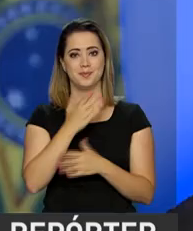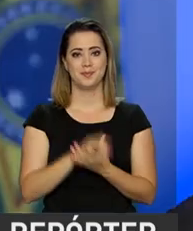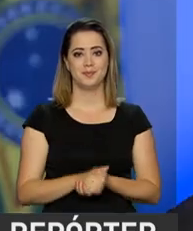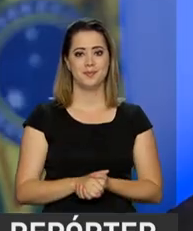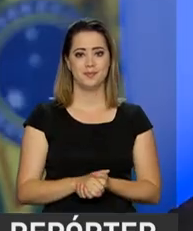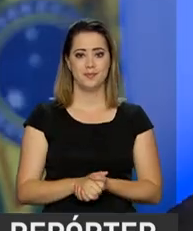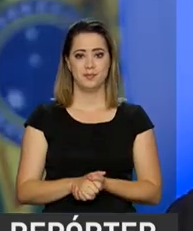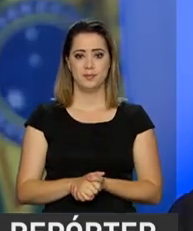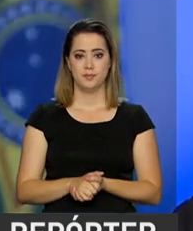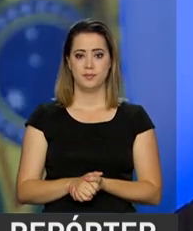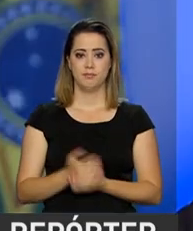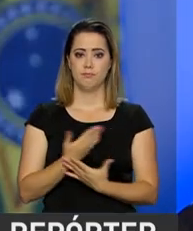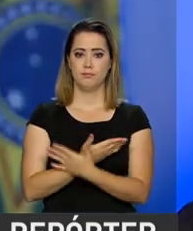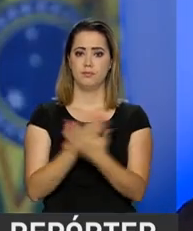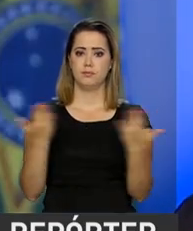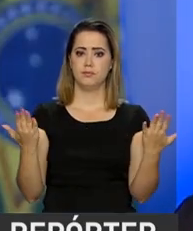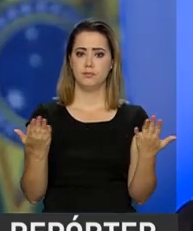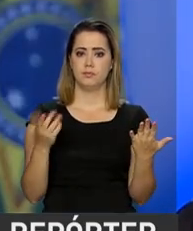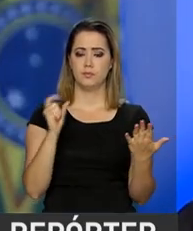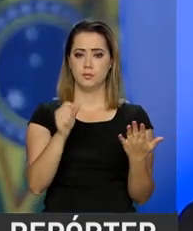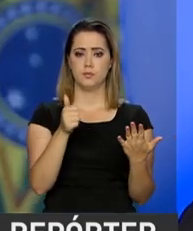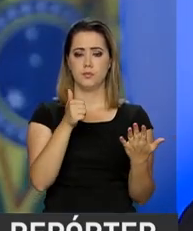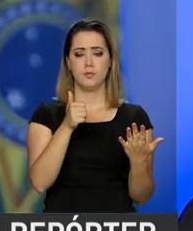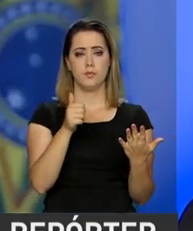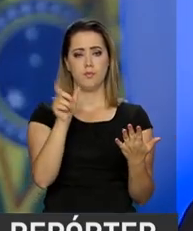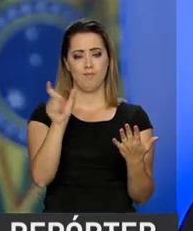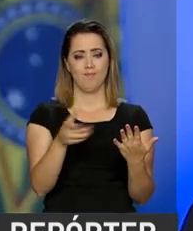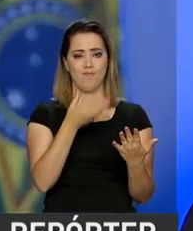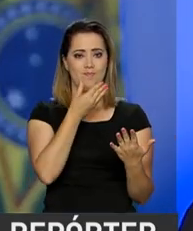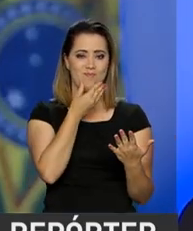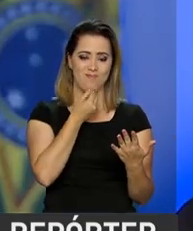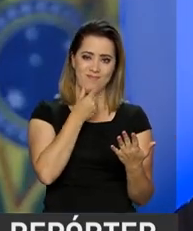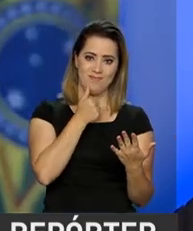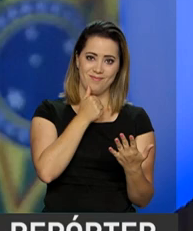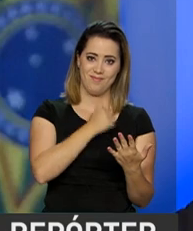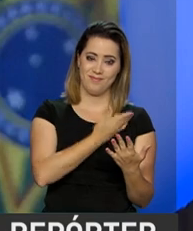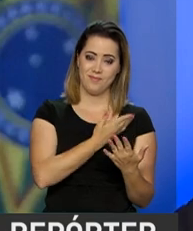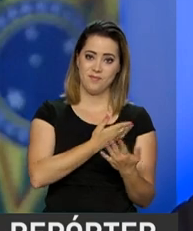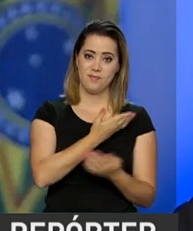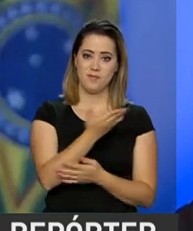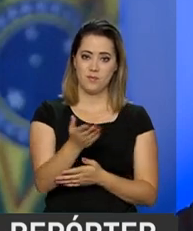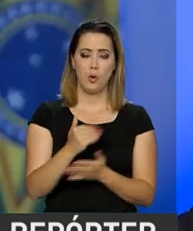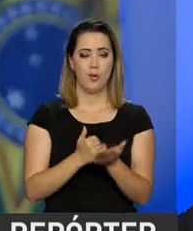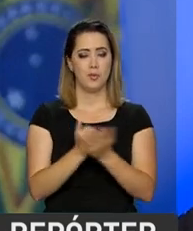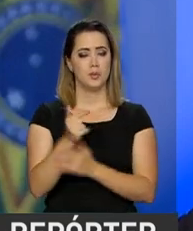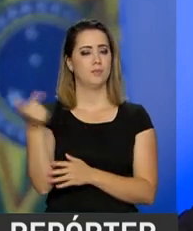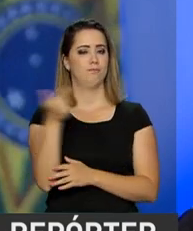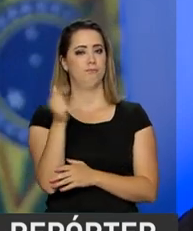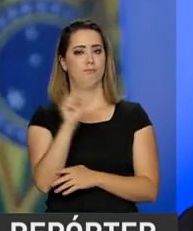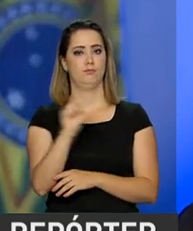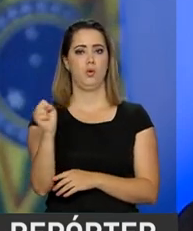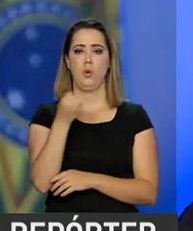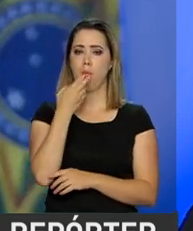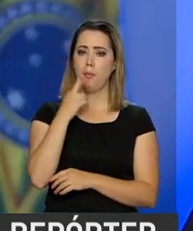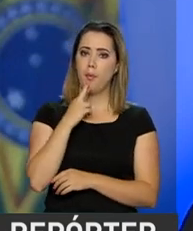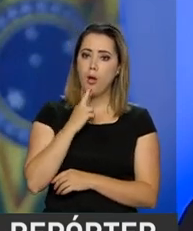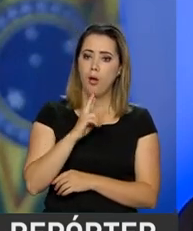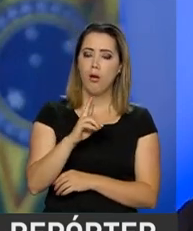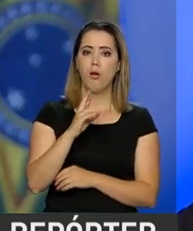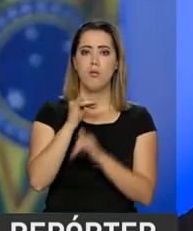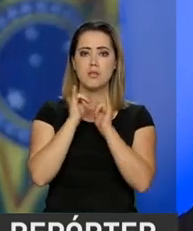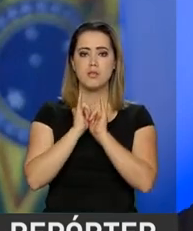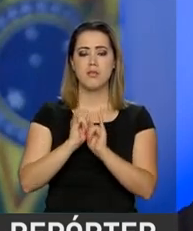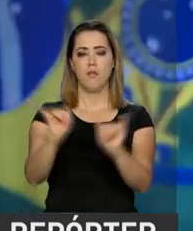Temer meus amigos minhas amigas iniciamos o segundo semestre com boas notícias que quero